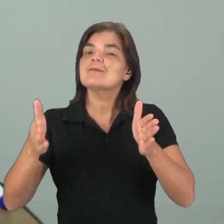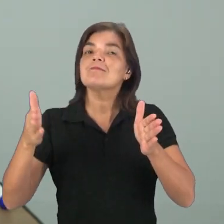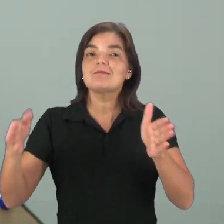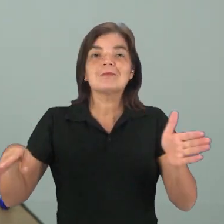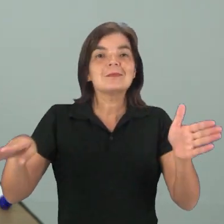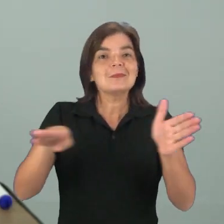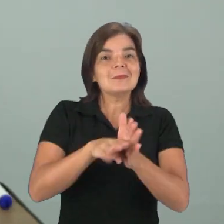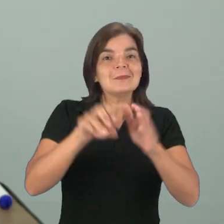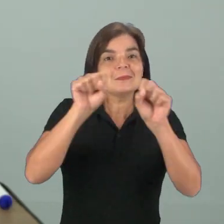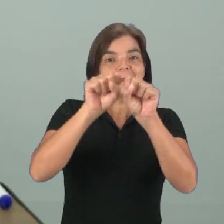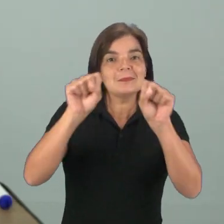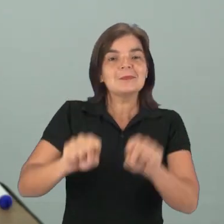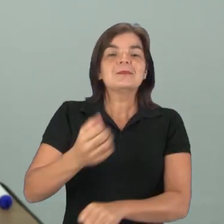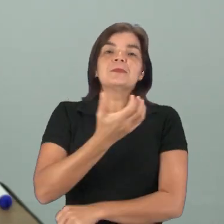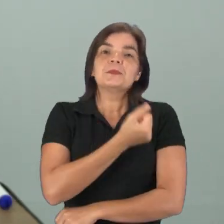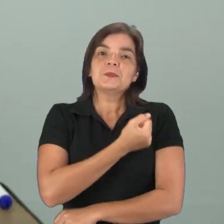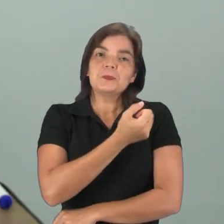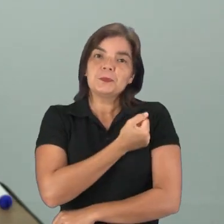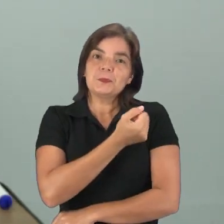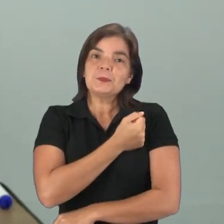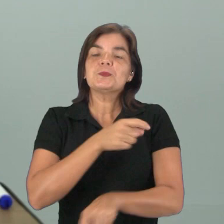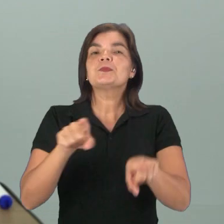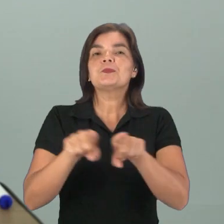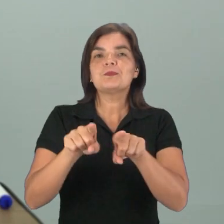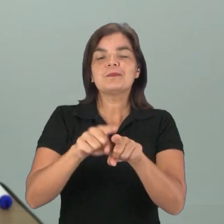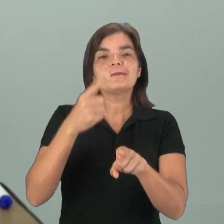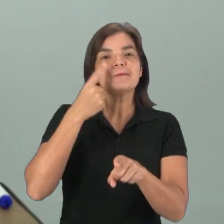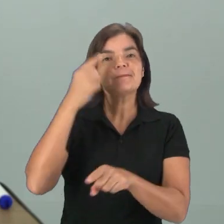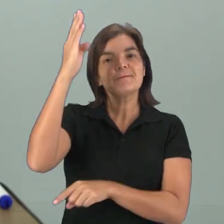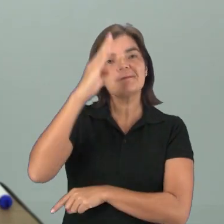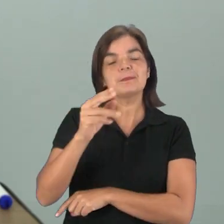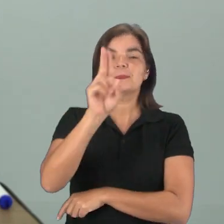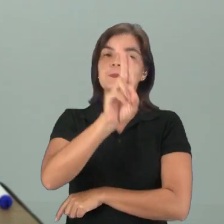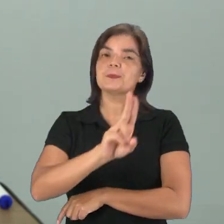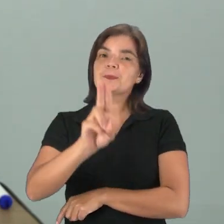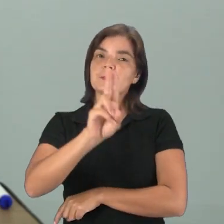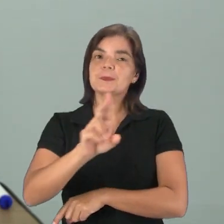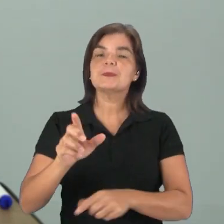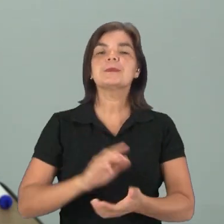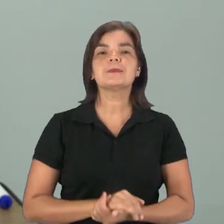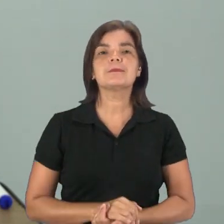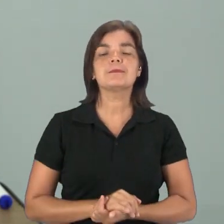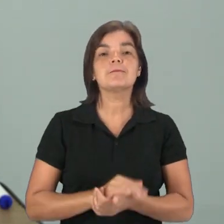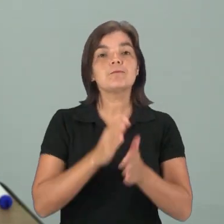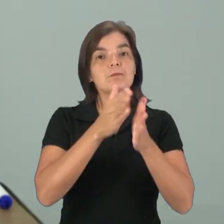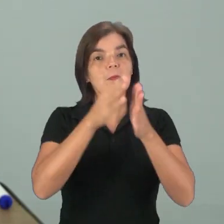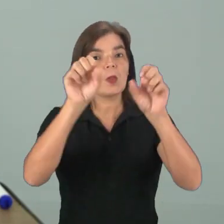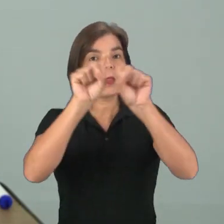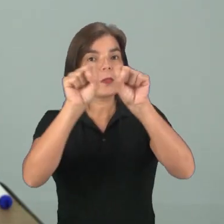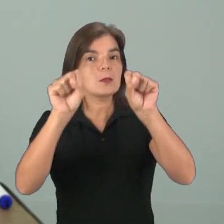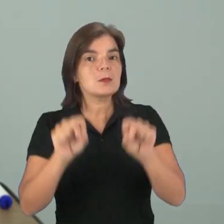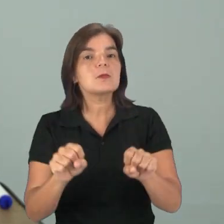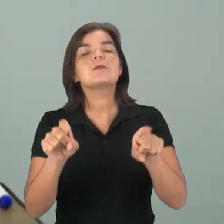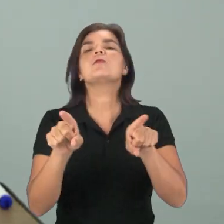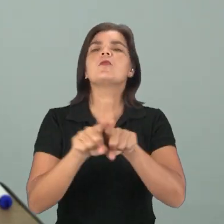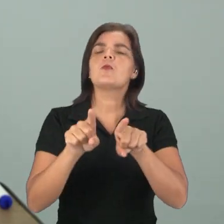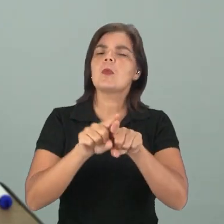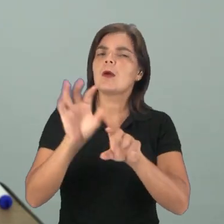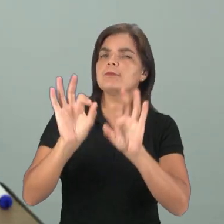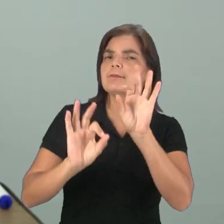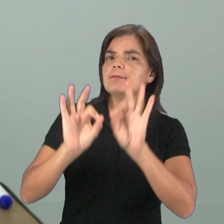chegar no nosso sistema de numeração decimal, que é o que nós brasileiros usamos, né? E nesse sistema, né,